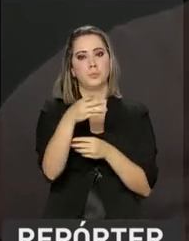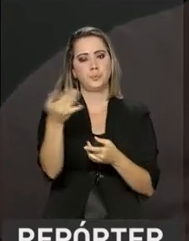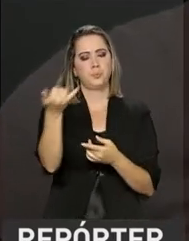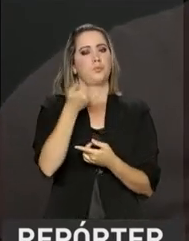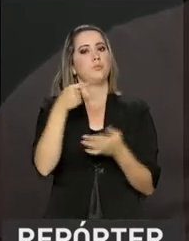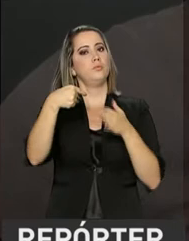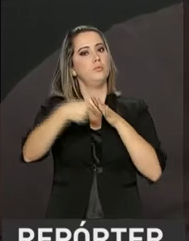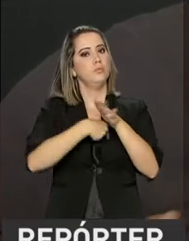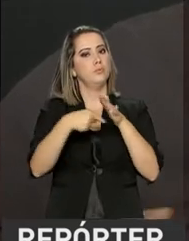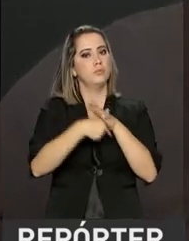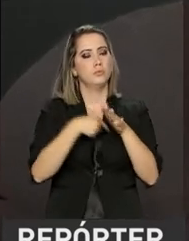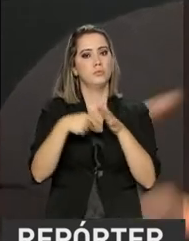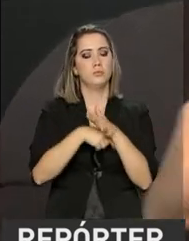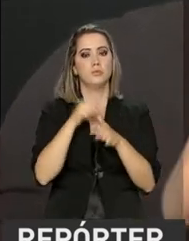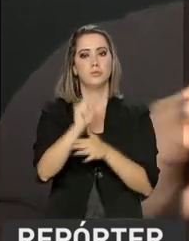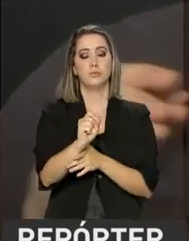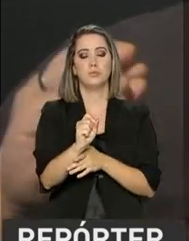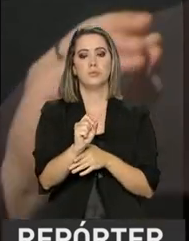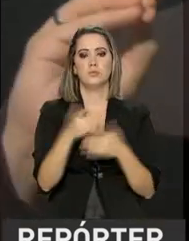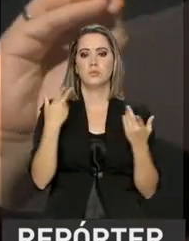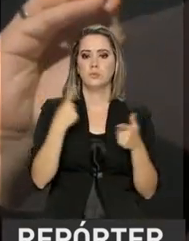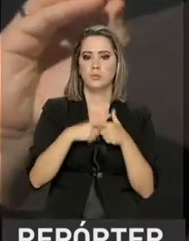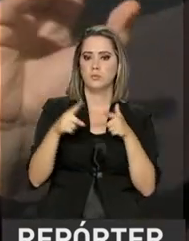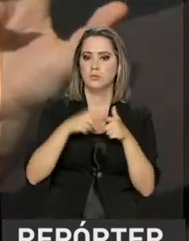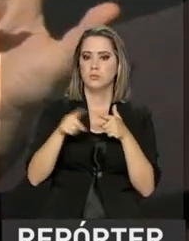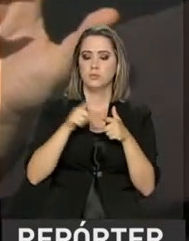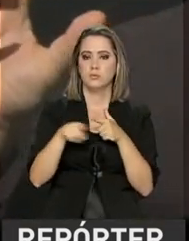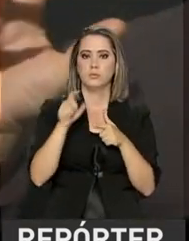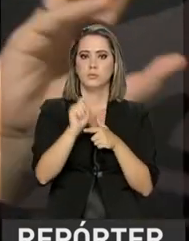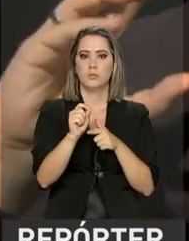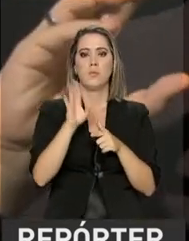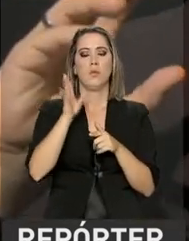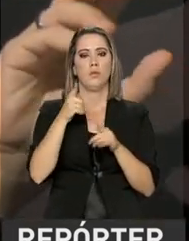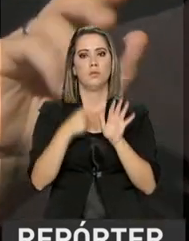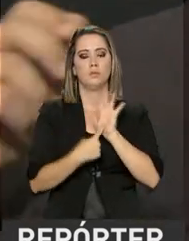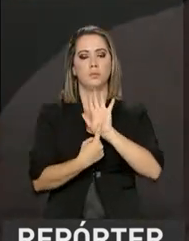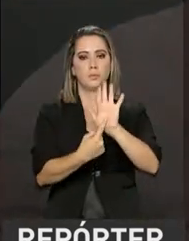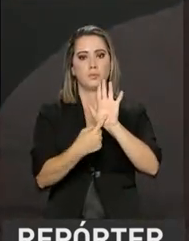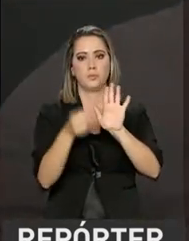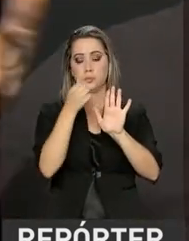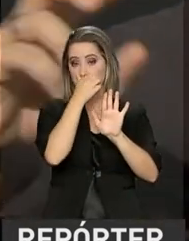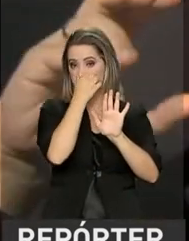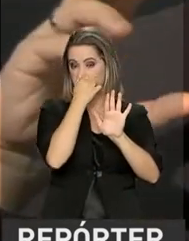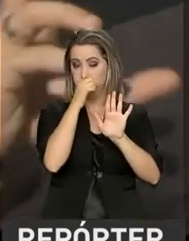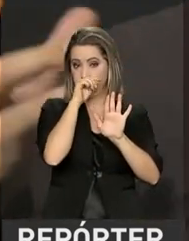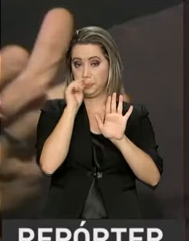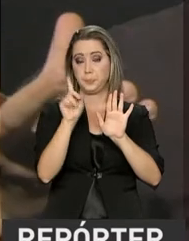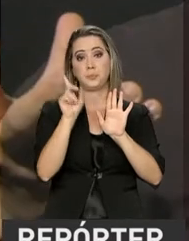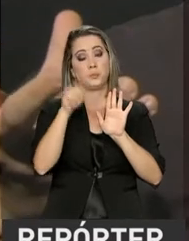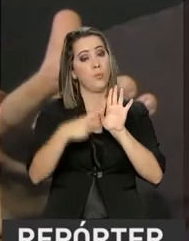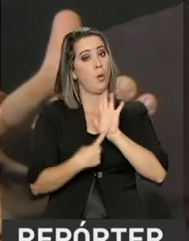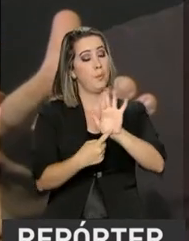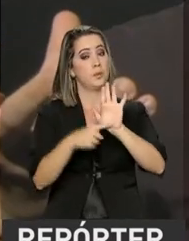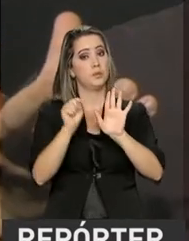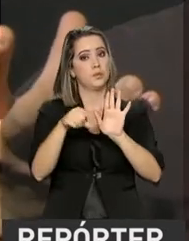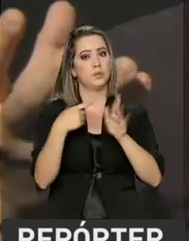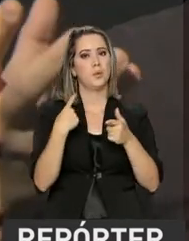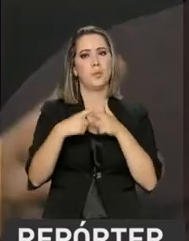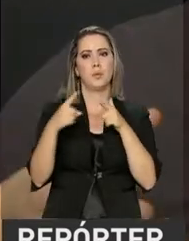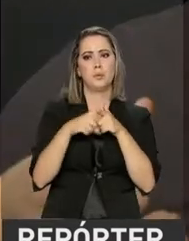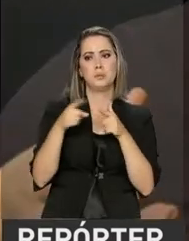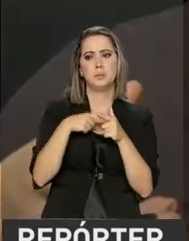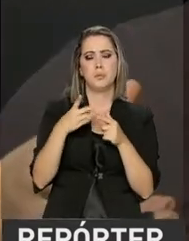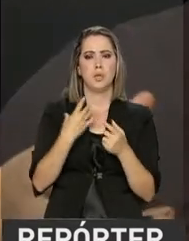questionar um problema, né, que já foi apontado por Copérnico, que a Terra não